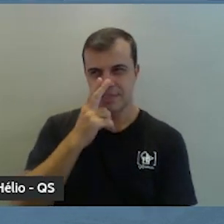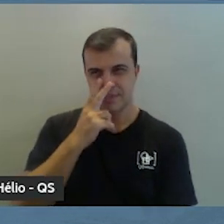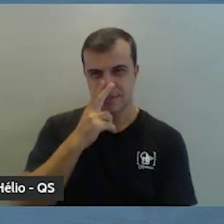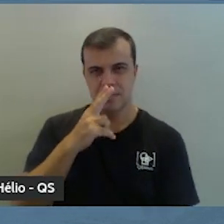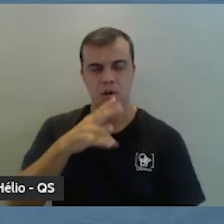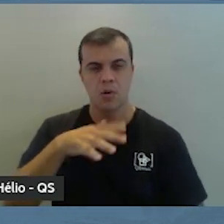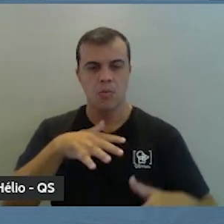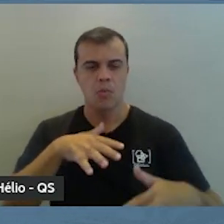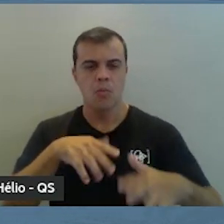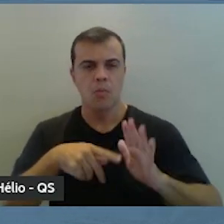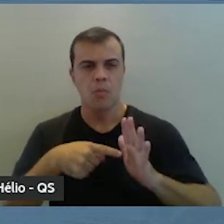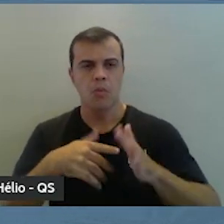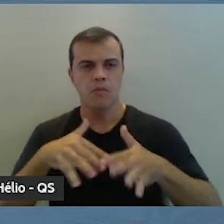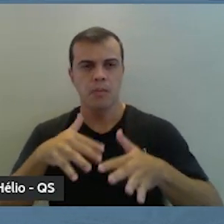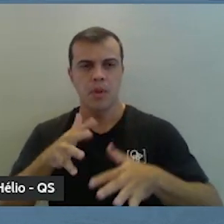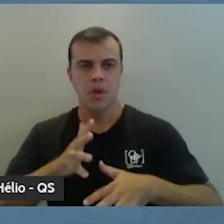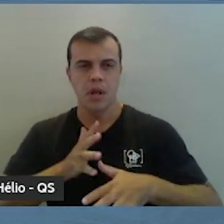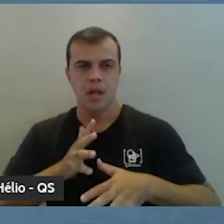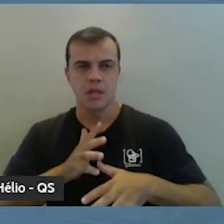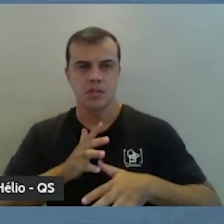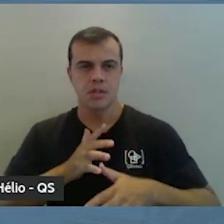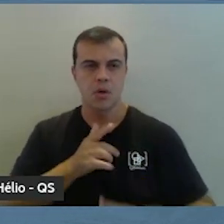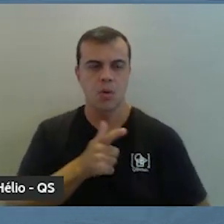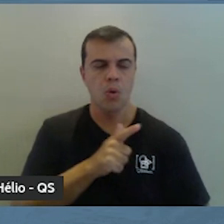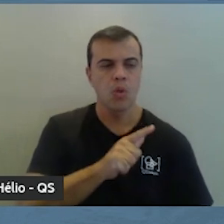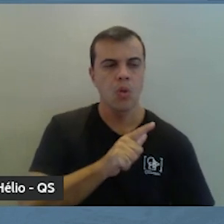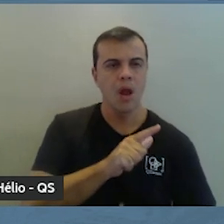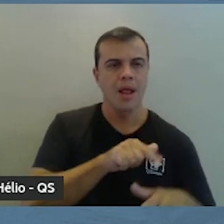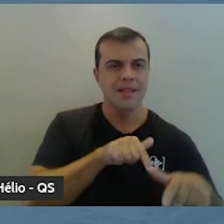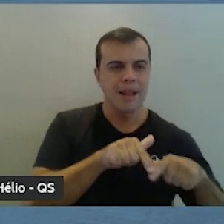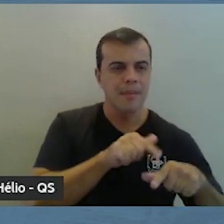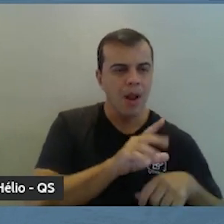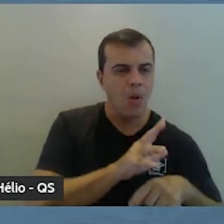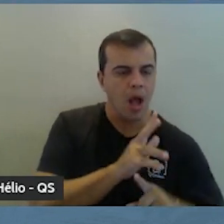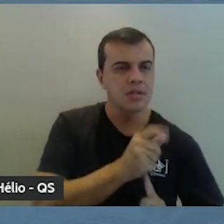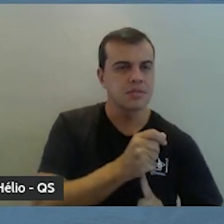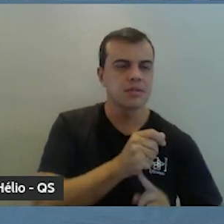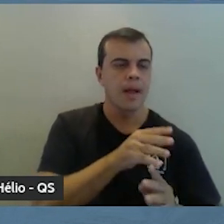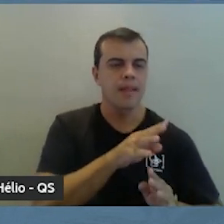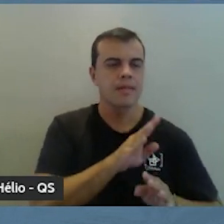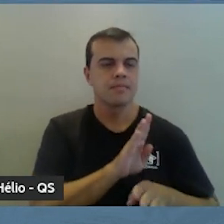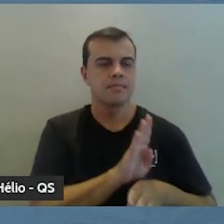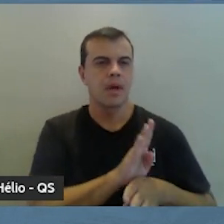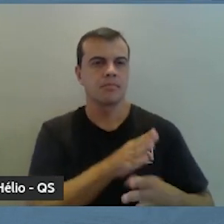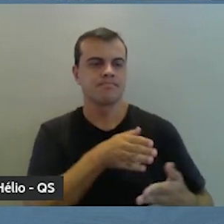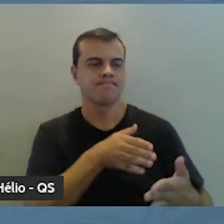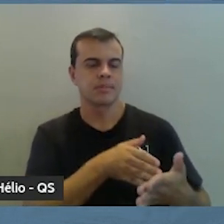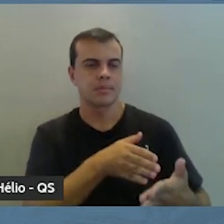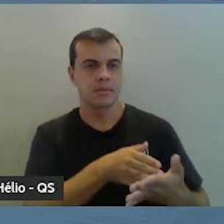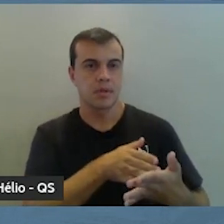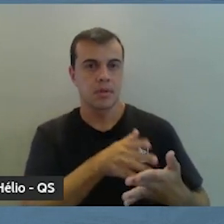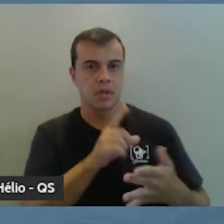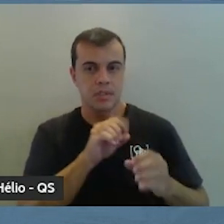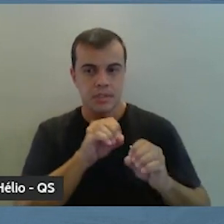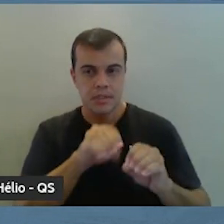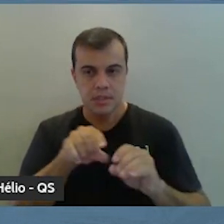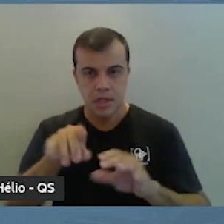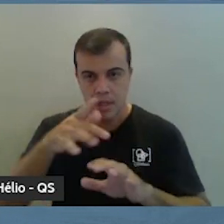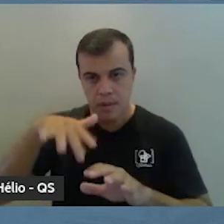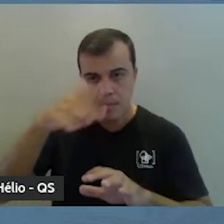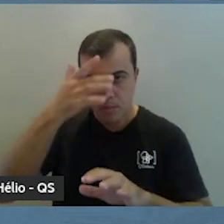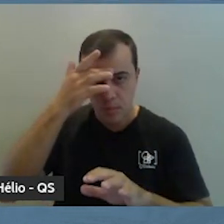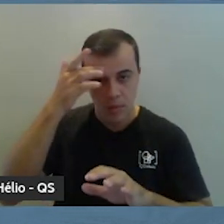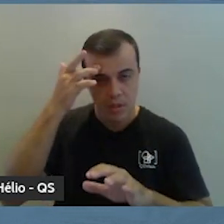da elite que impede que um liceu de artes seja criado para justamente educar a população